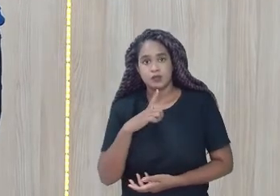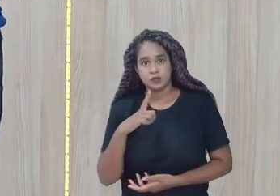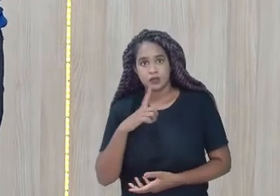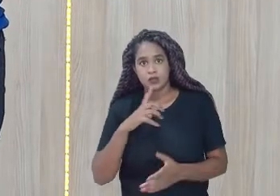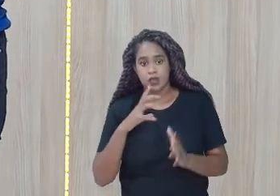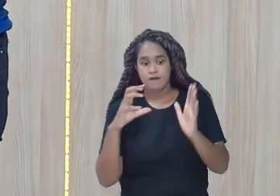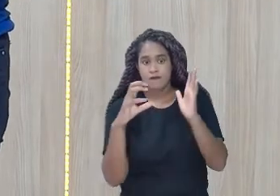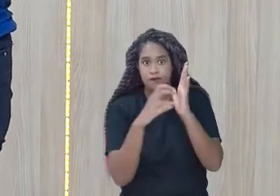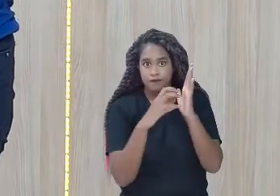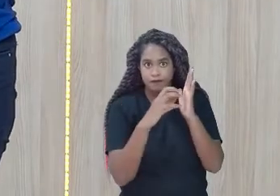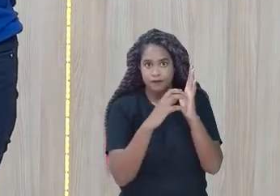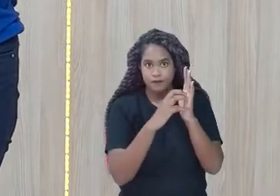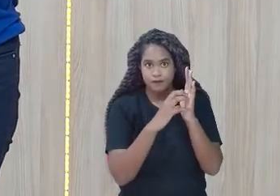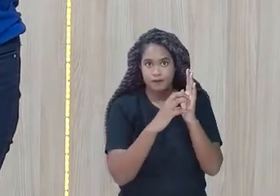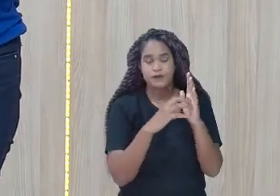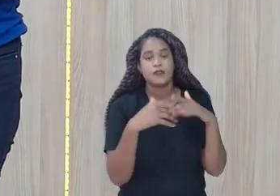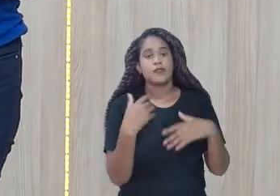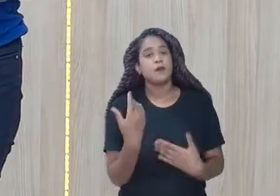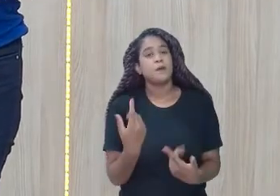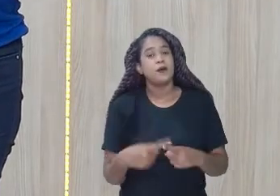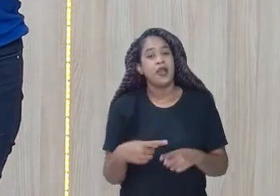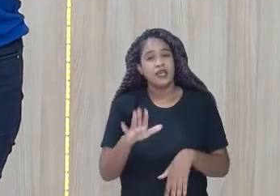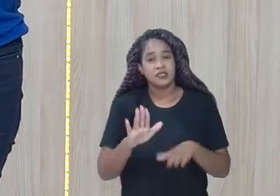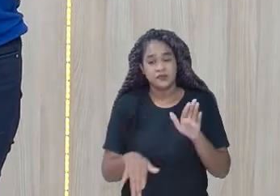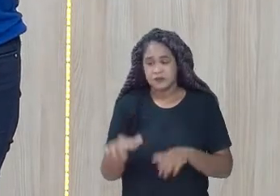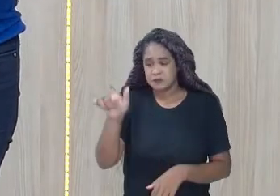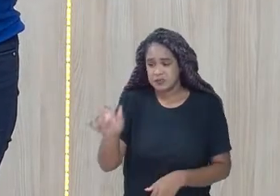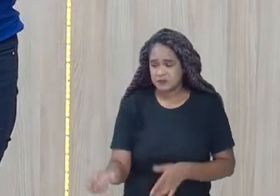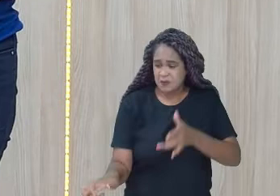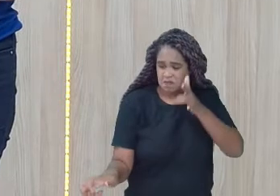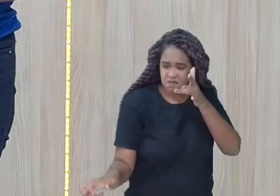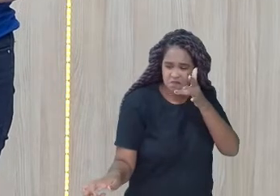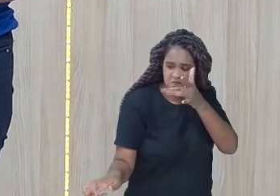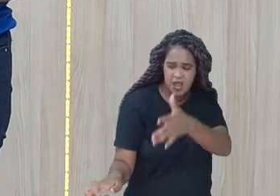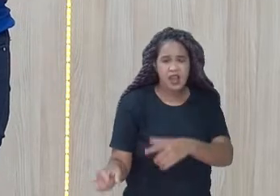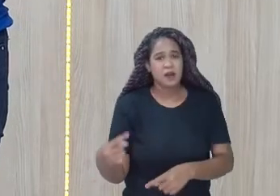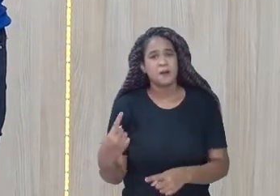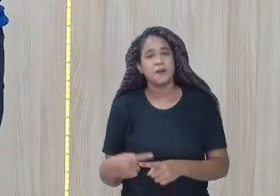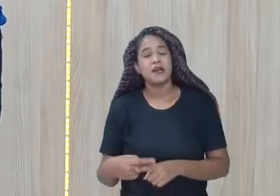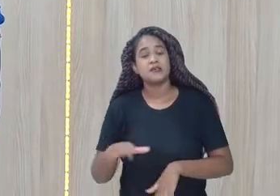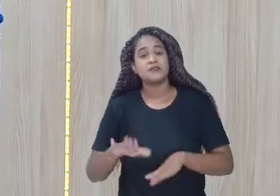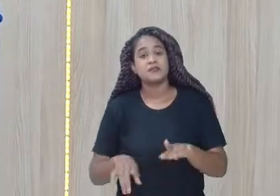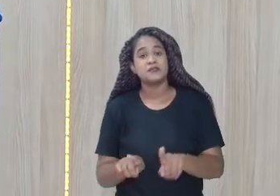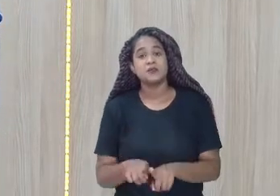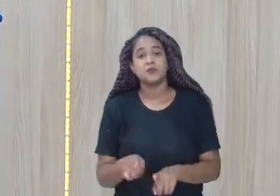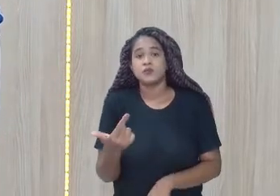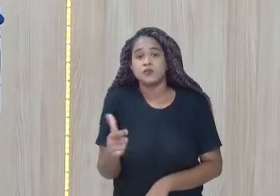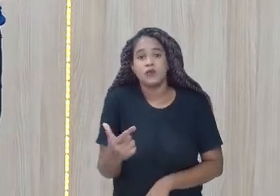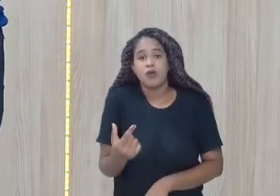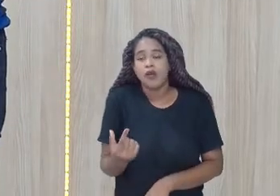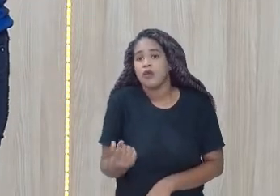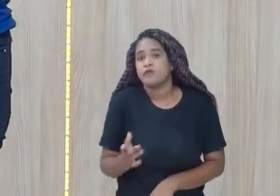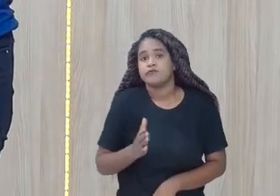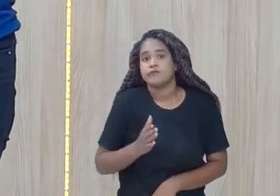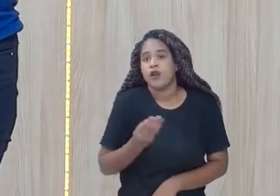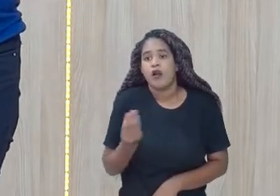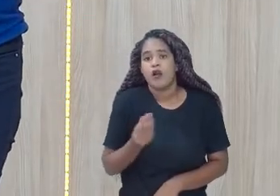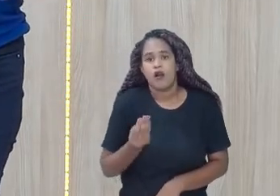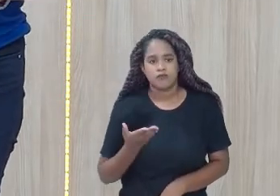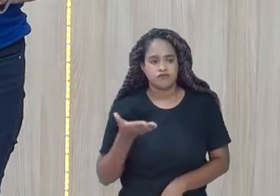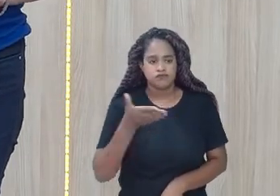essas pessoas, elas são menosprezadas, às vezes elas não têm condições também de ir para um hospital. Então,